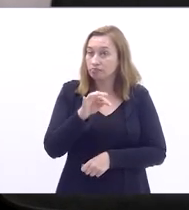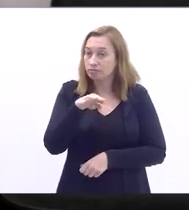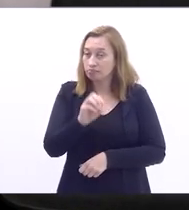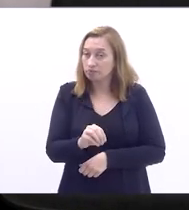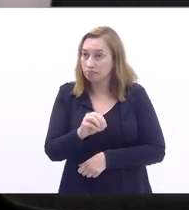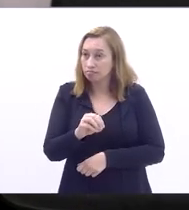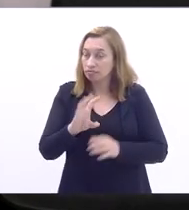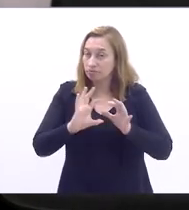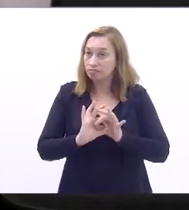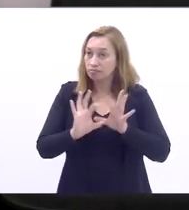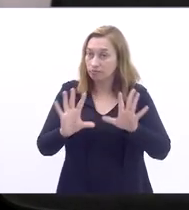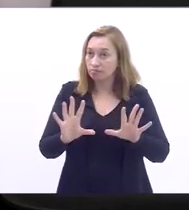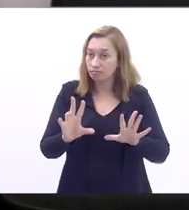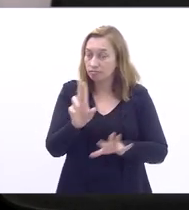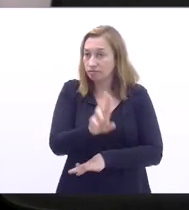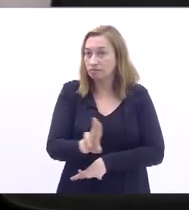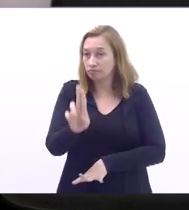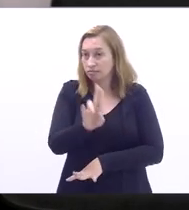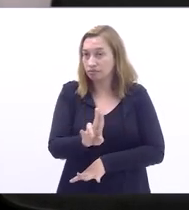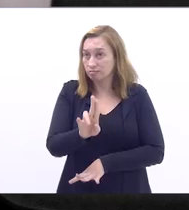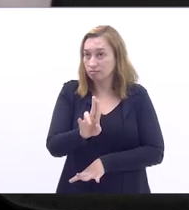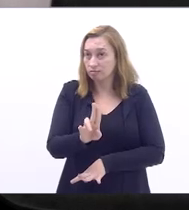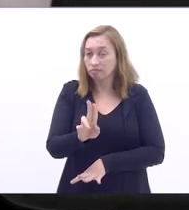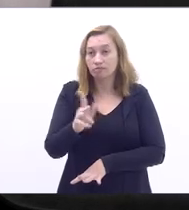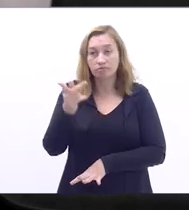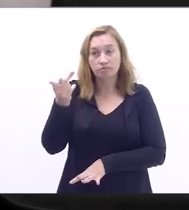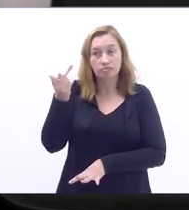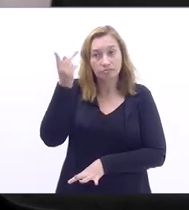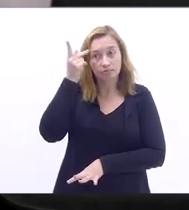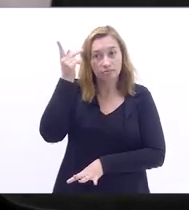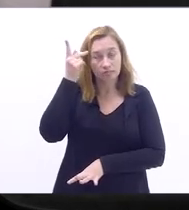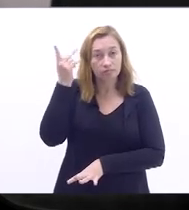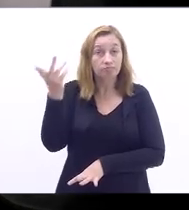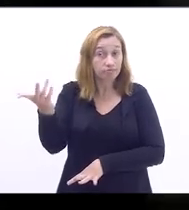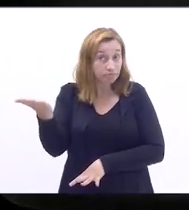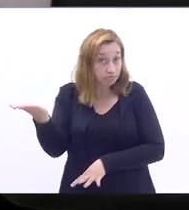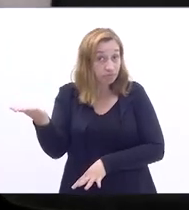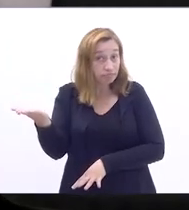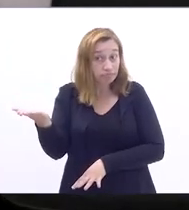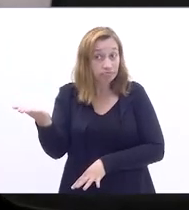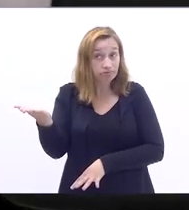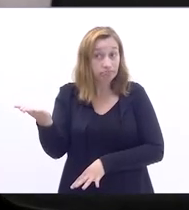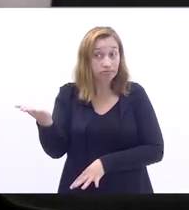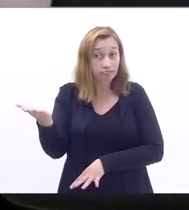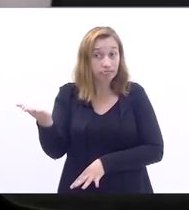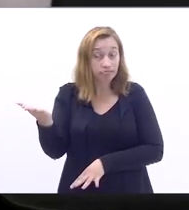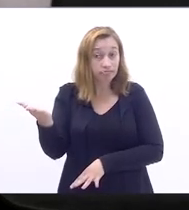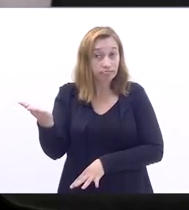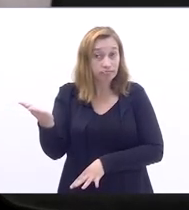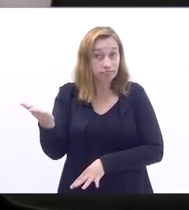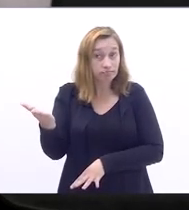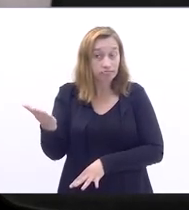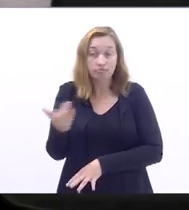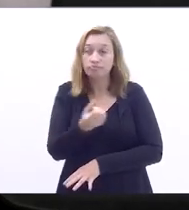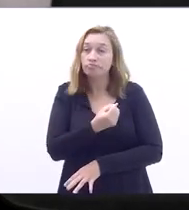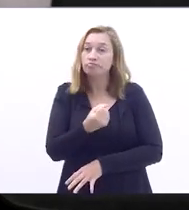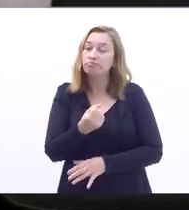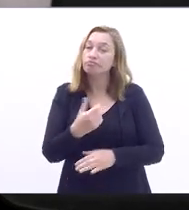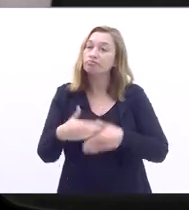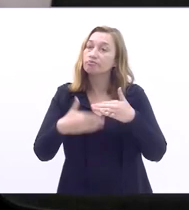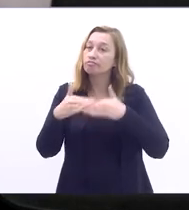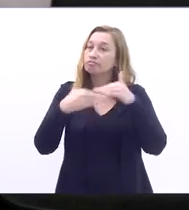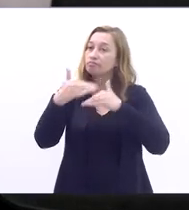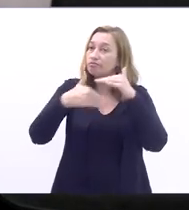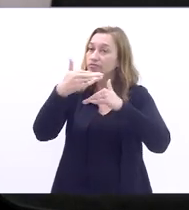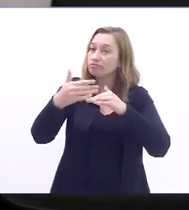dá autonomia às universidades E aí nas universidades Paulistas consagrando em números rankings